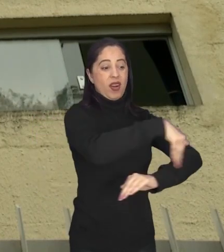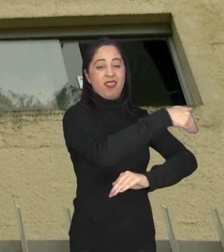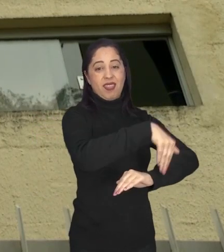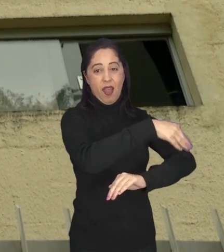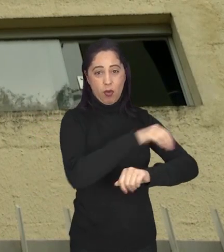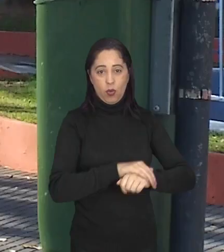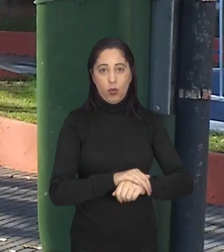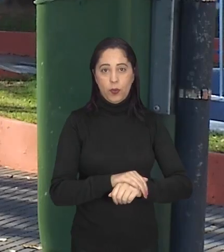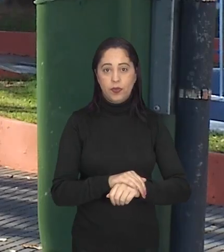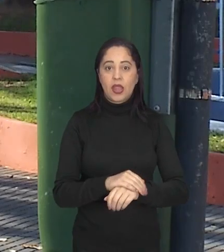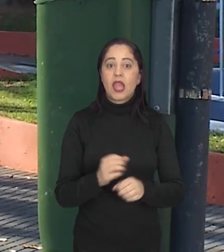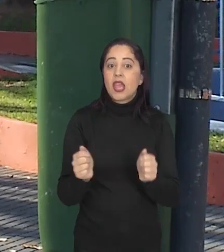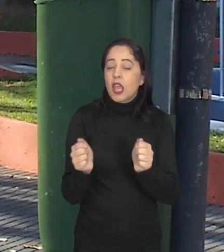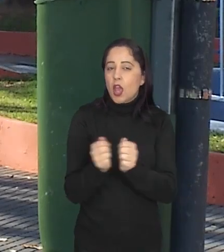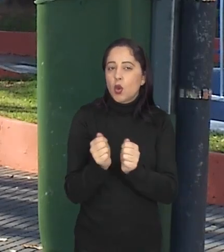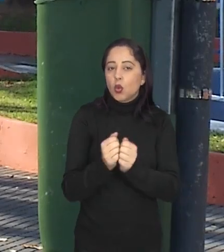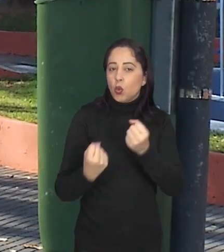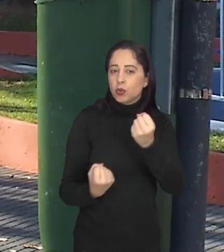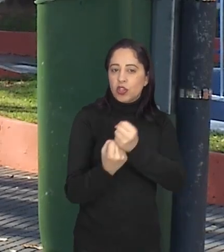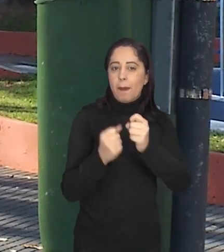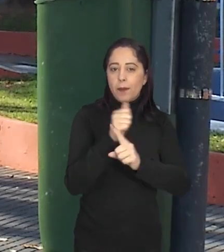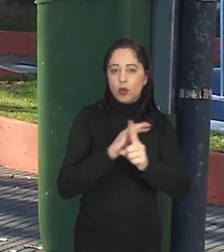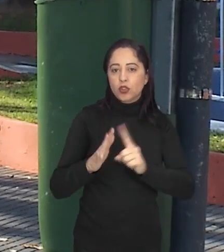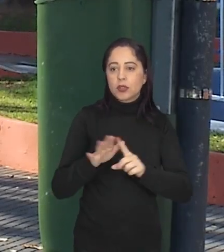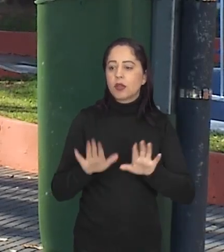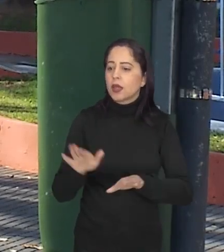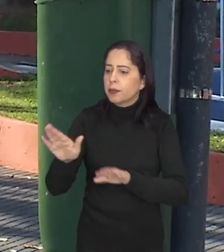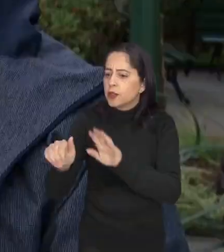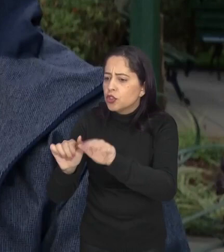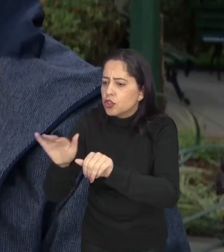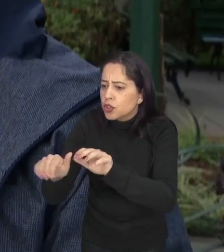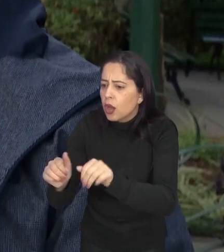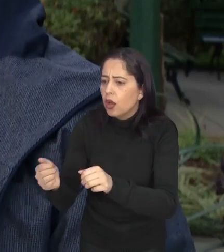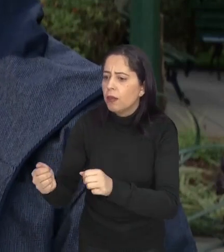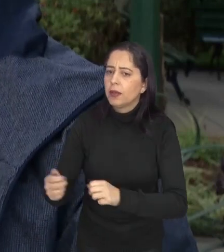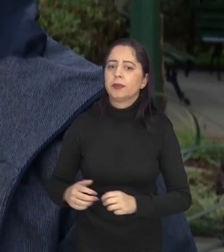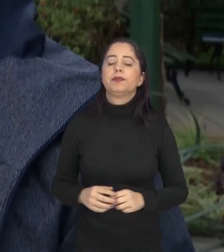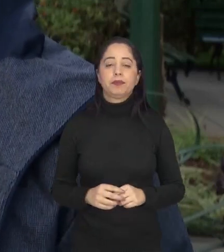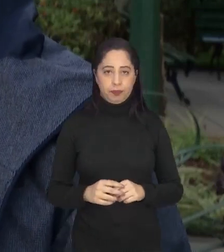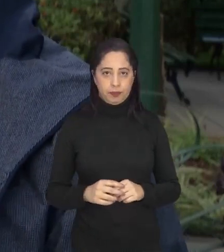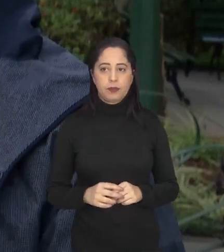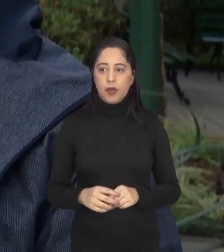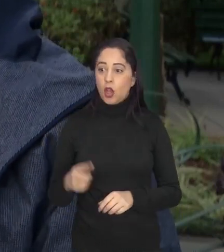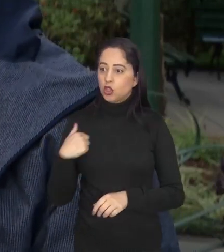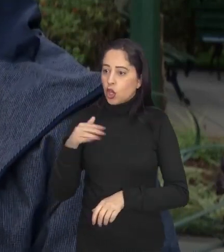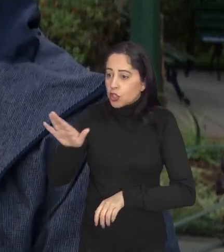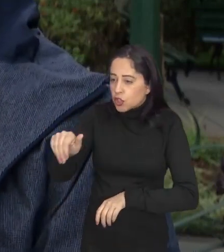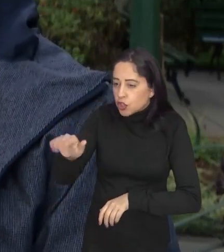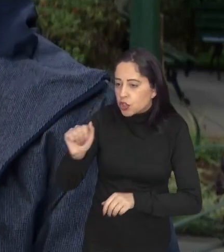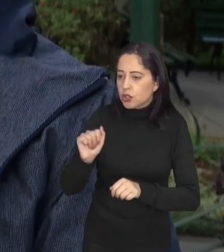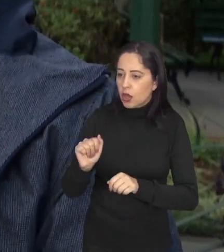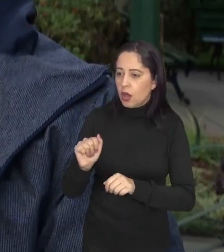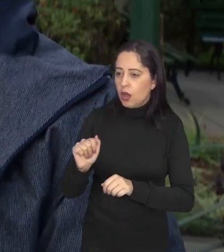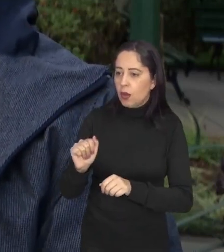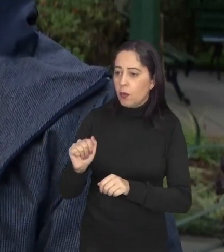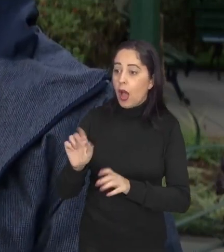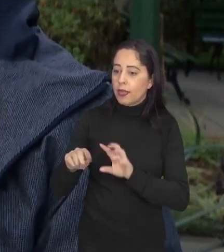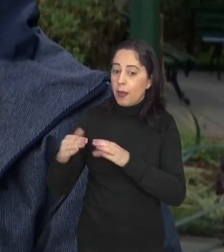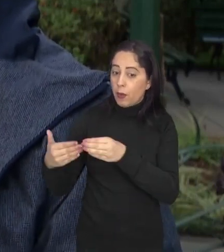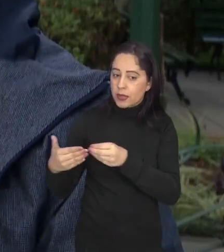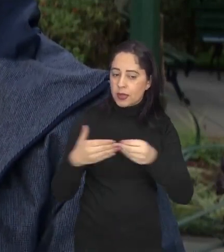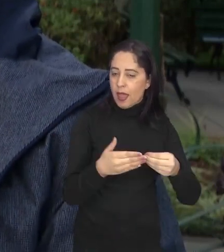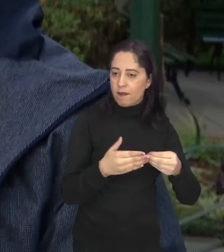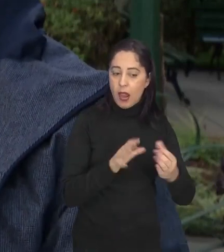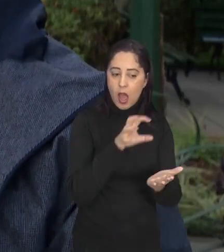Apoio Social, que faz a abordagem das pessoas em condição de rua. A gente encaminha essa pessoa para um centro de referência. No centro